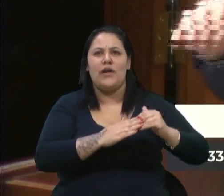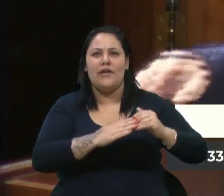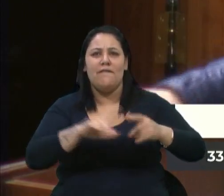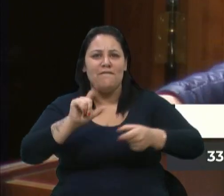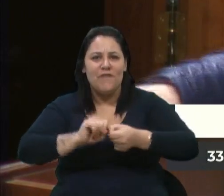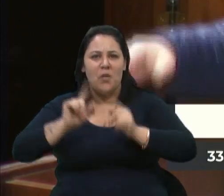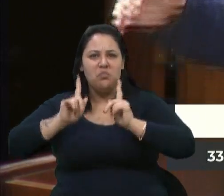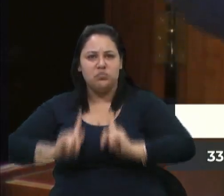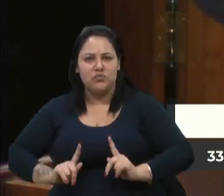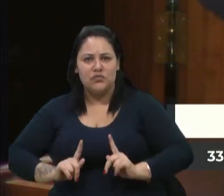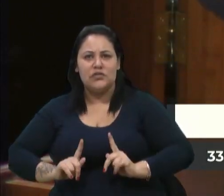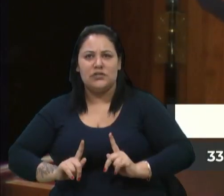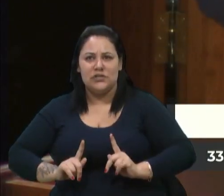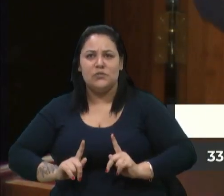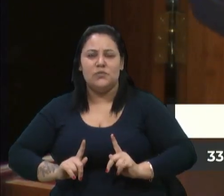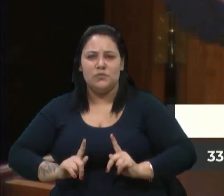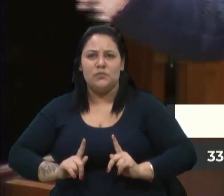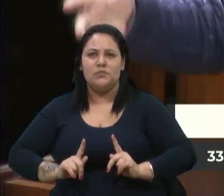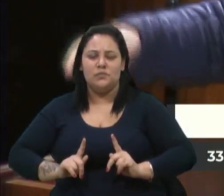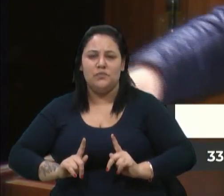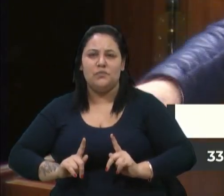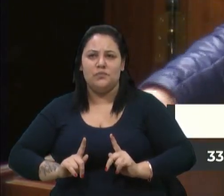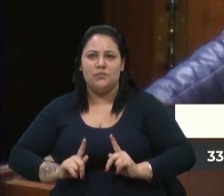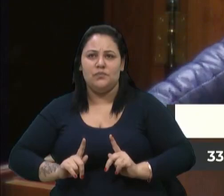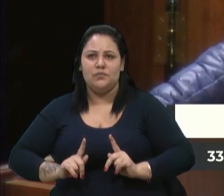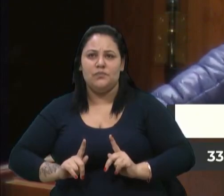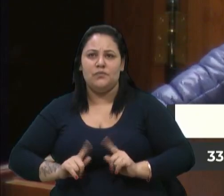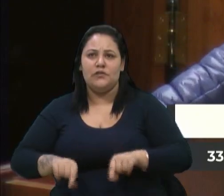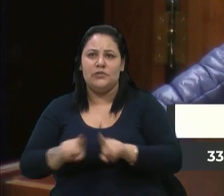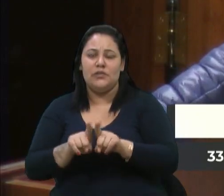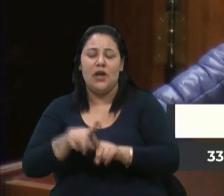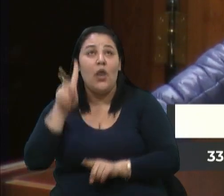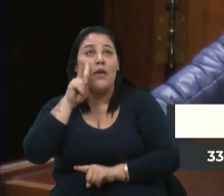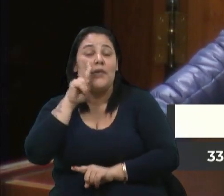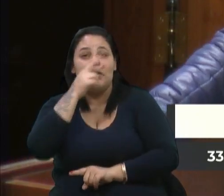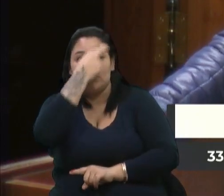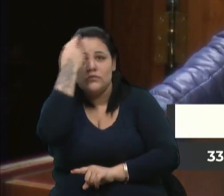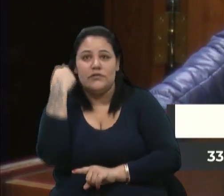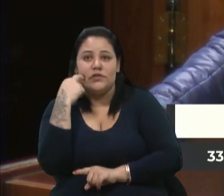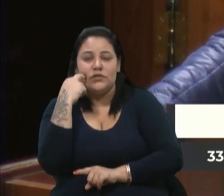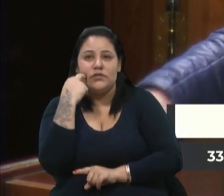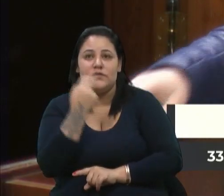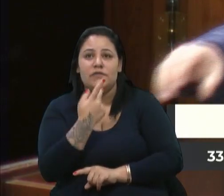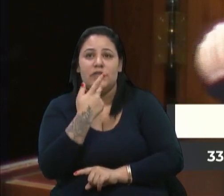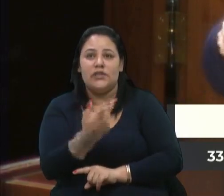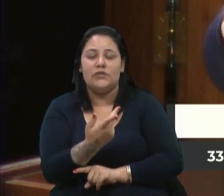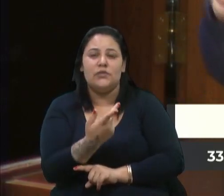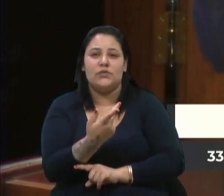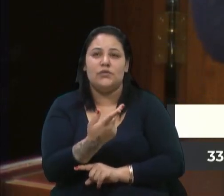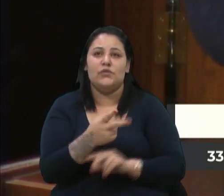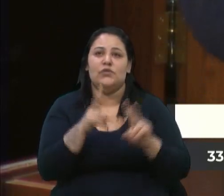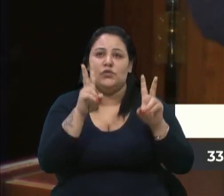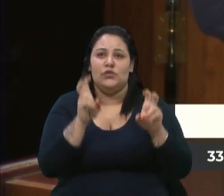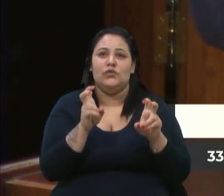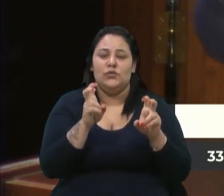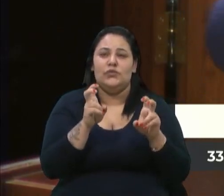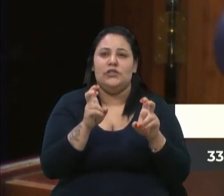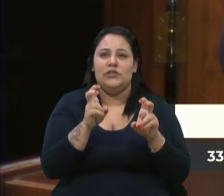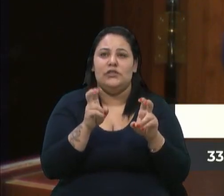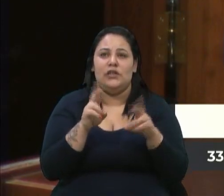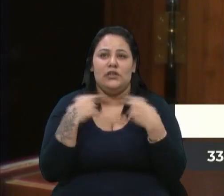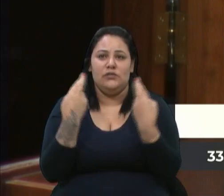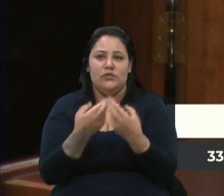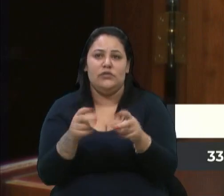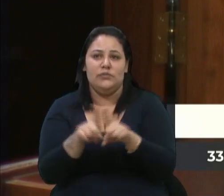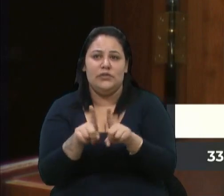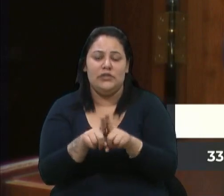e concessão, que é o que está se vendo muito aqui, lembrei do senhor vereador Rafael, nessa questão da concessão. A SP Obras trabalha isso